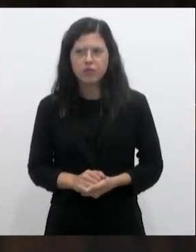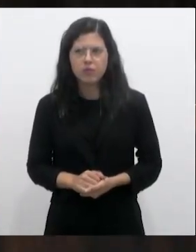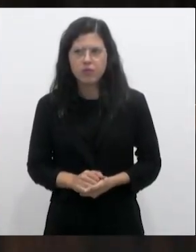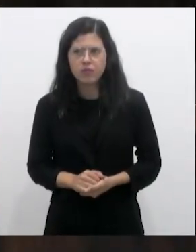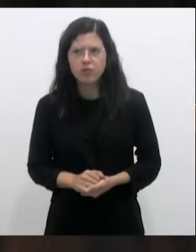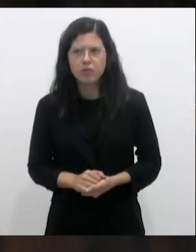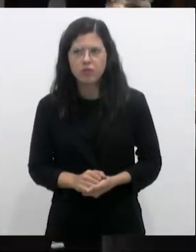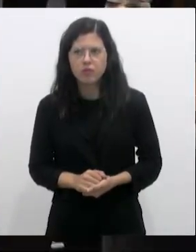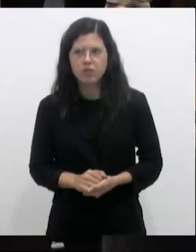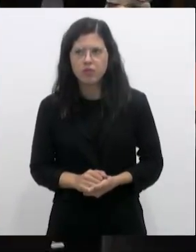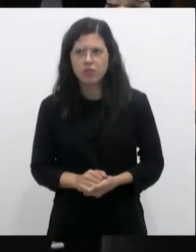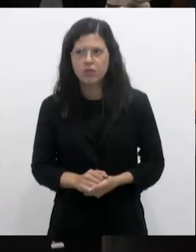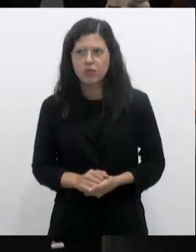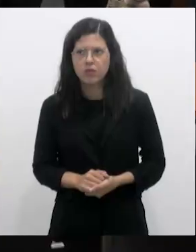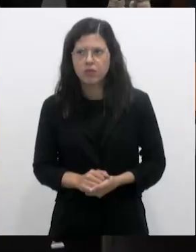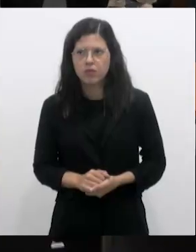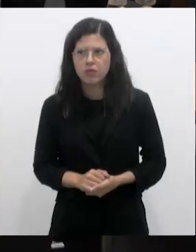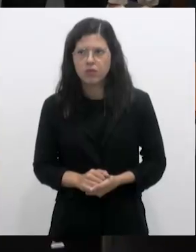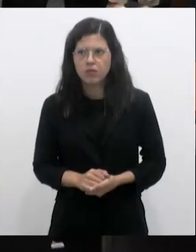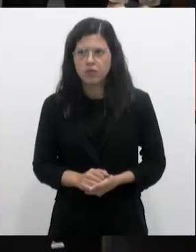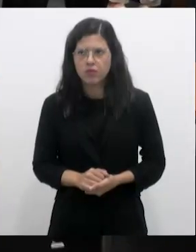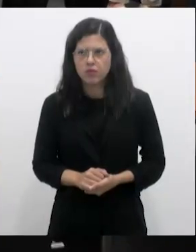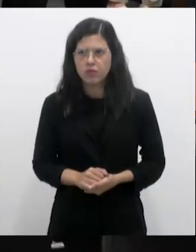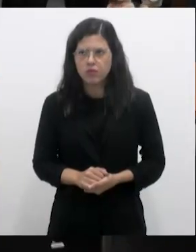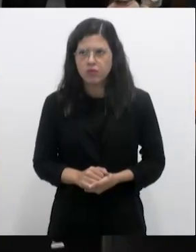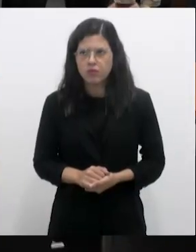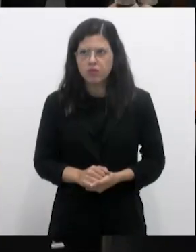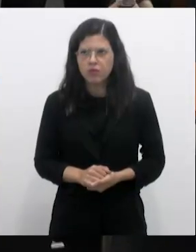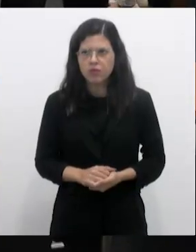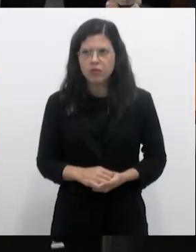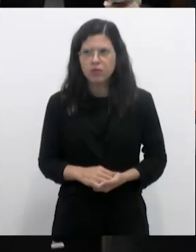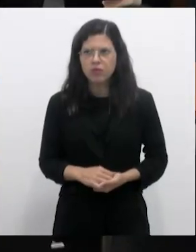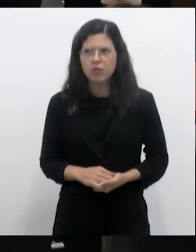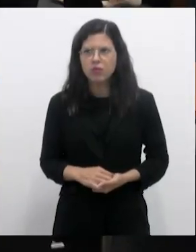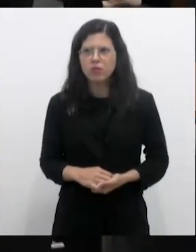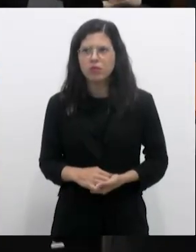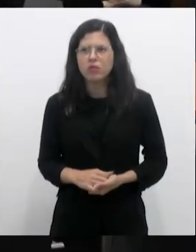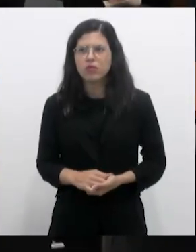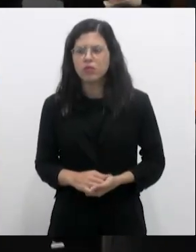Não, tem a última de Yuri. Ele pediu para inverter.